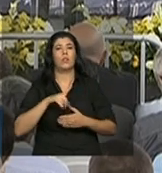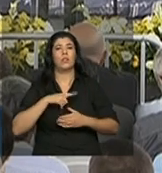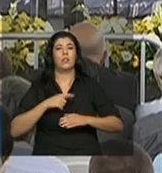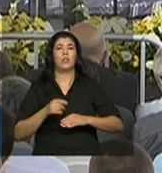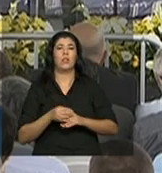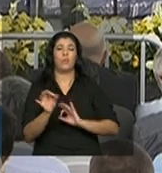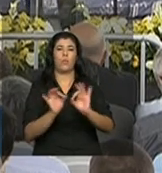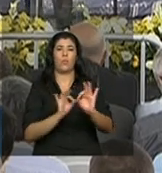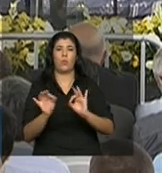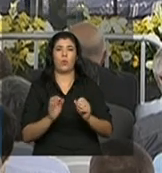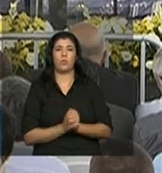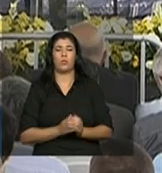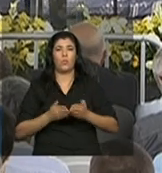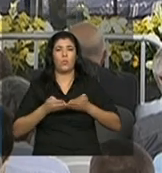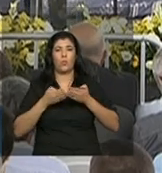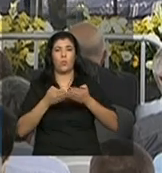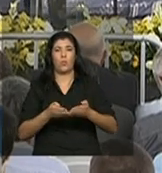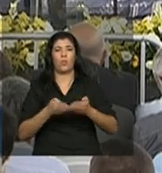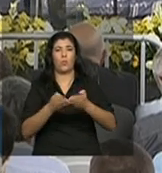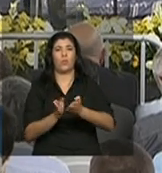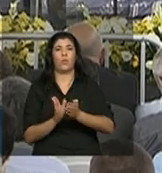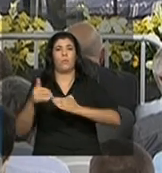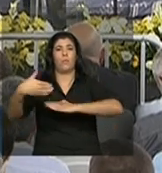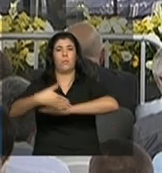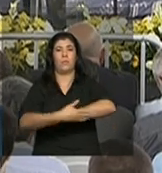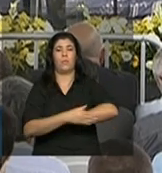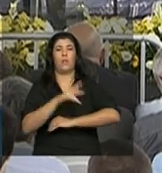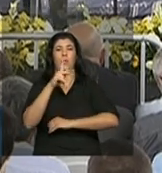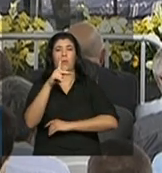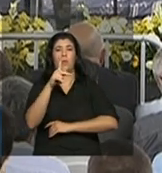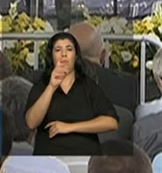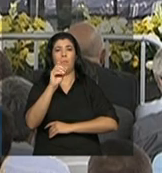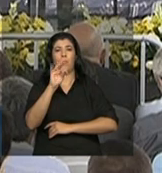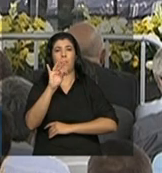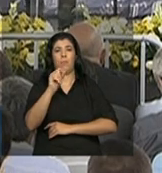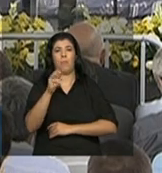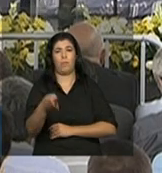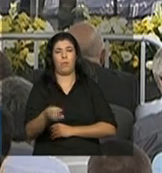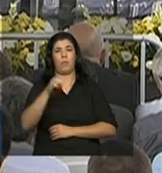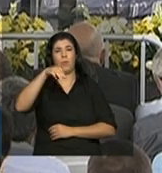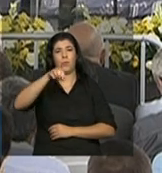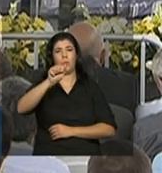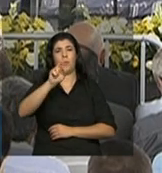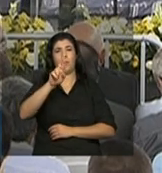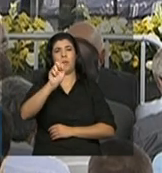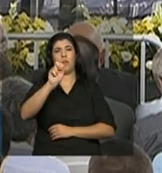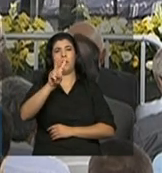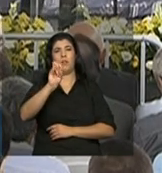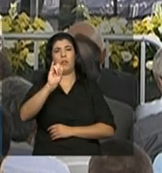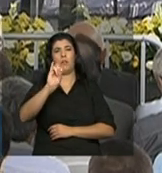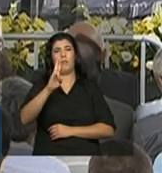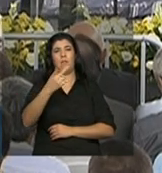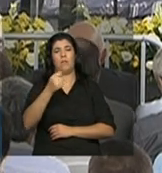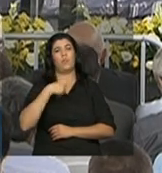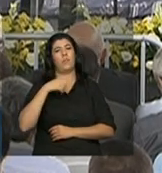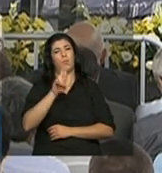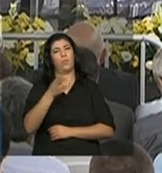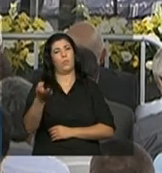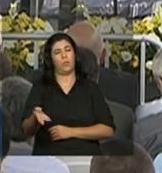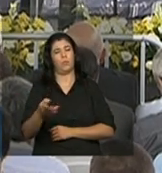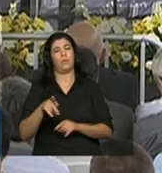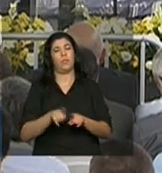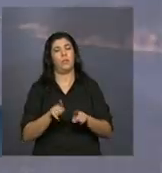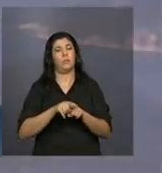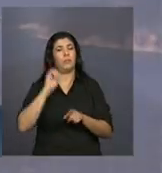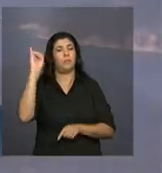Maravilha. E eu acredito que essa Operação Porto Maravilha E aí, a importância do prefeito